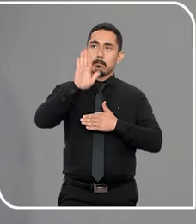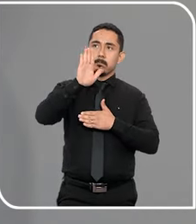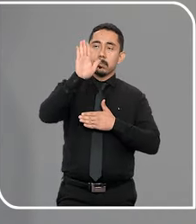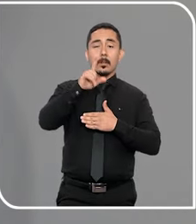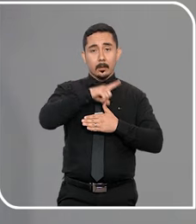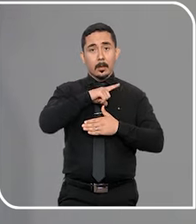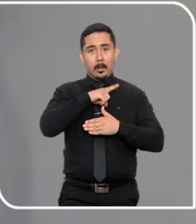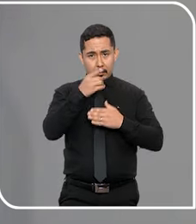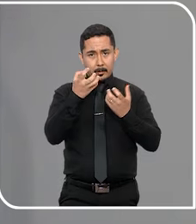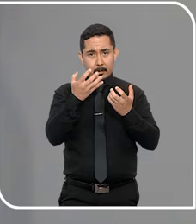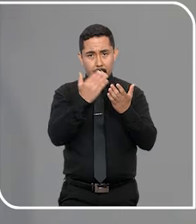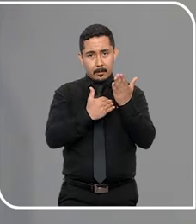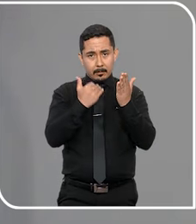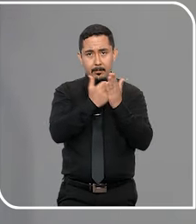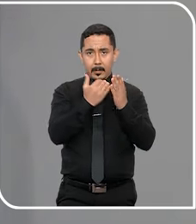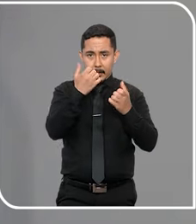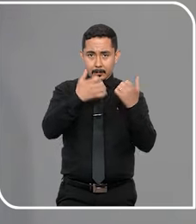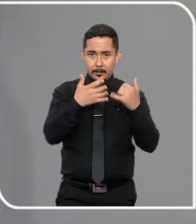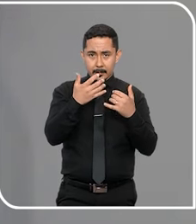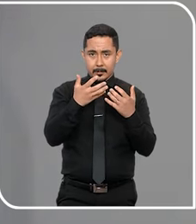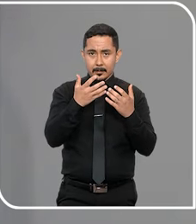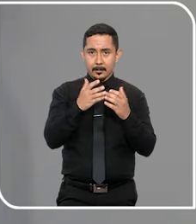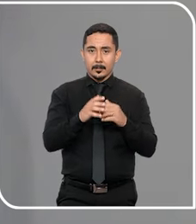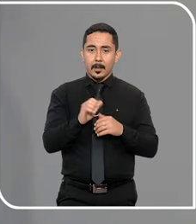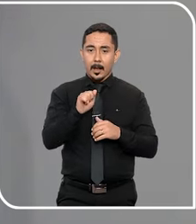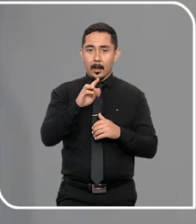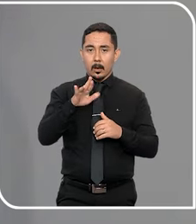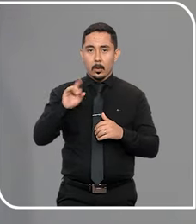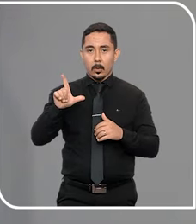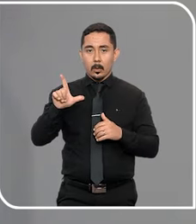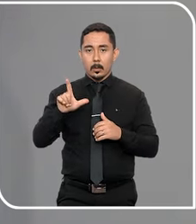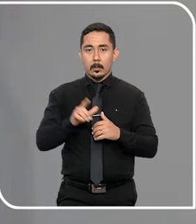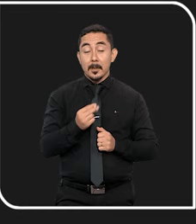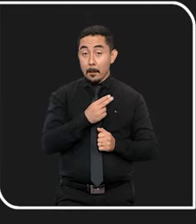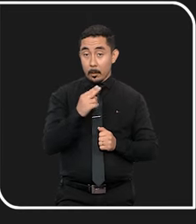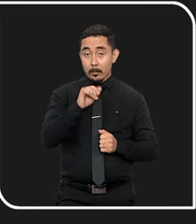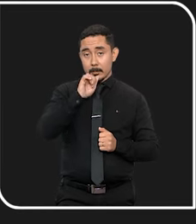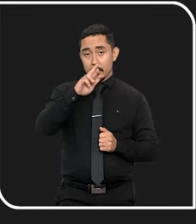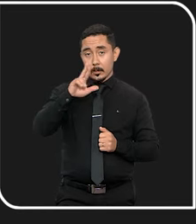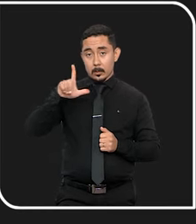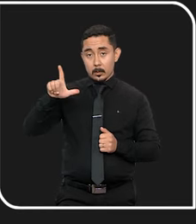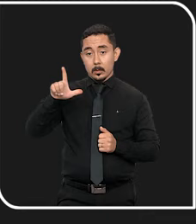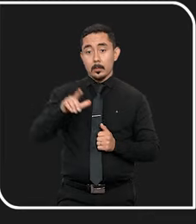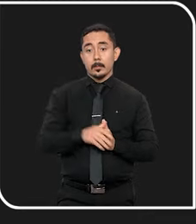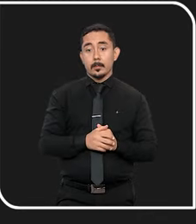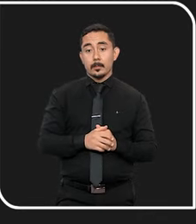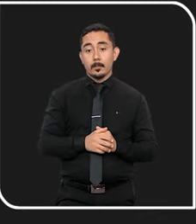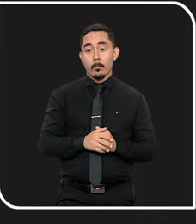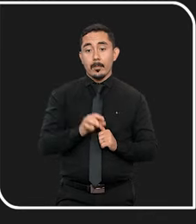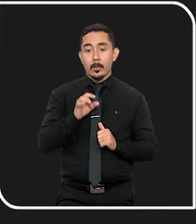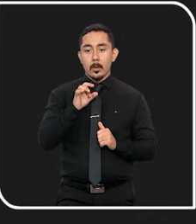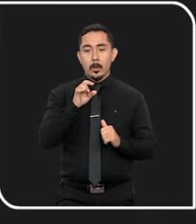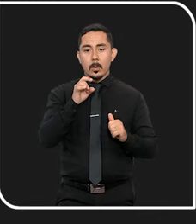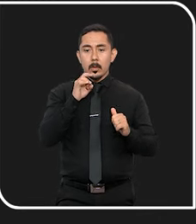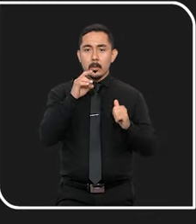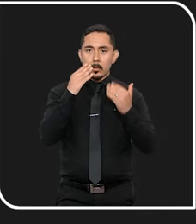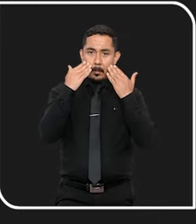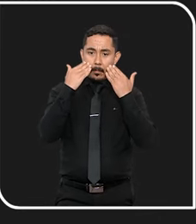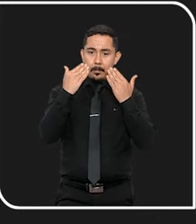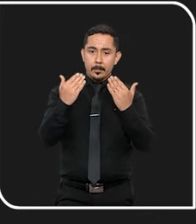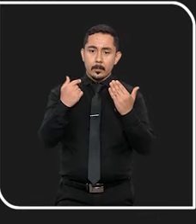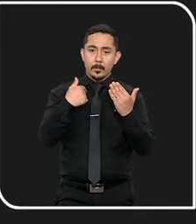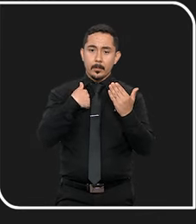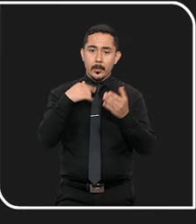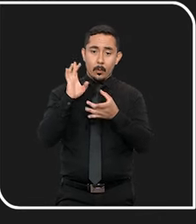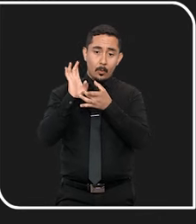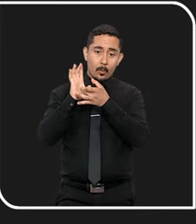a mão levantadinha a Carol quer falar Carol eu sou Carol eh só para